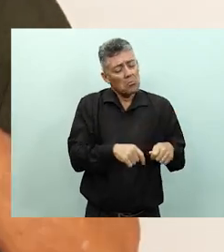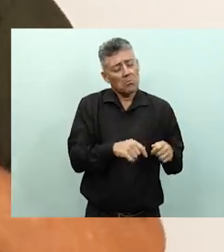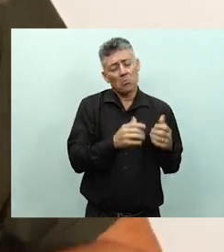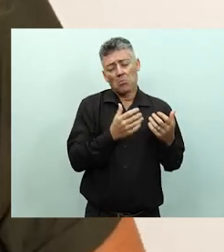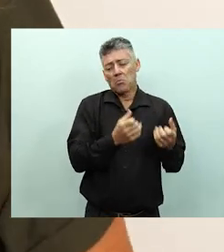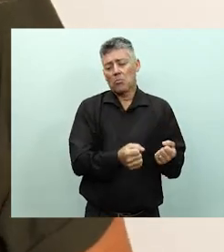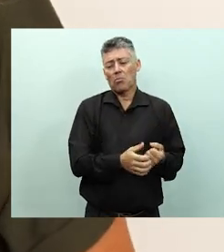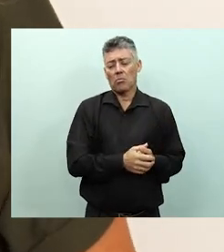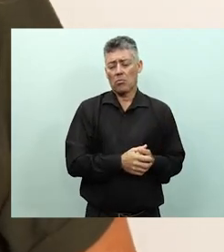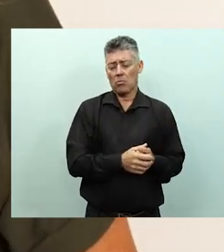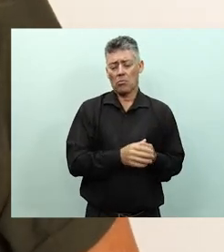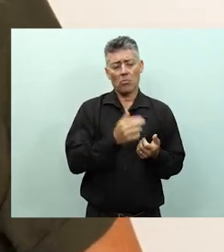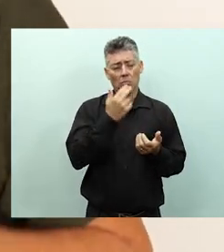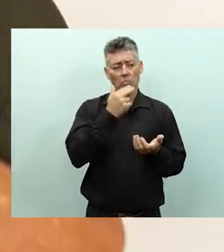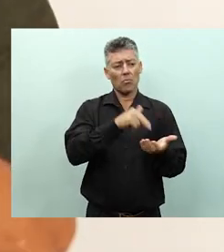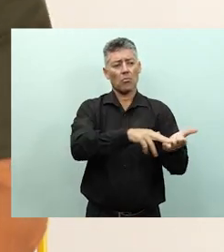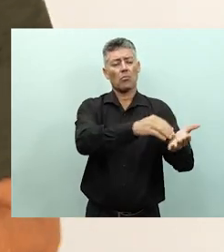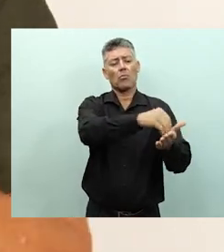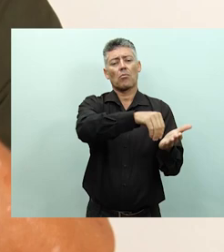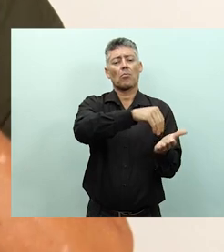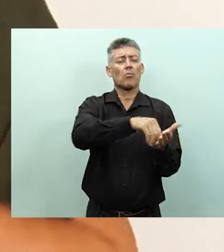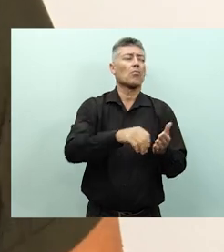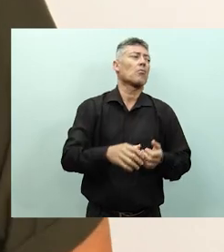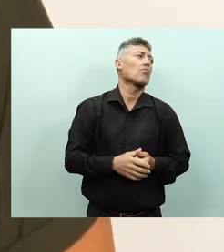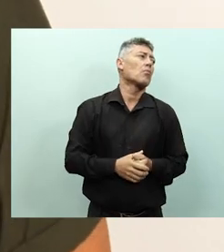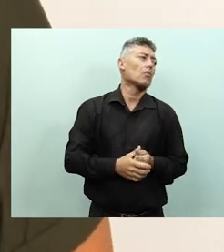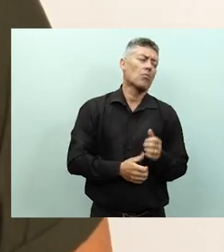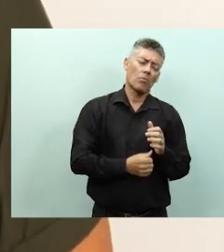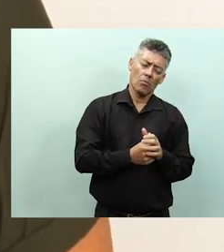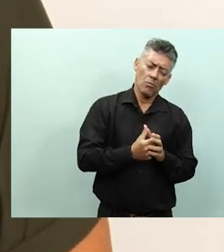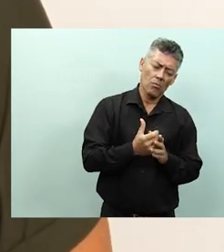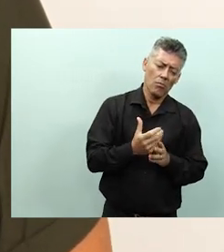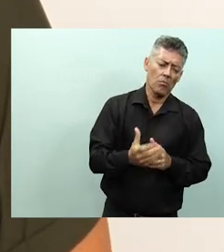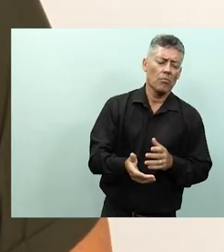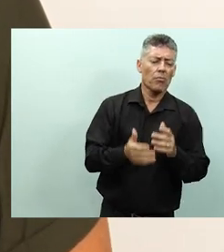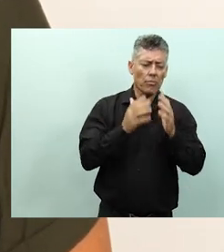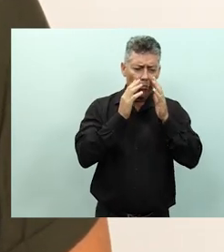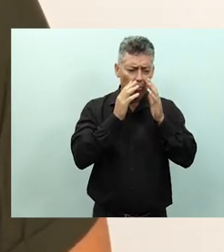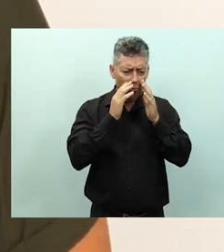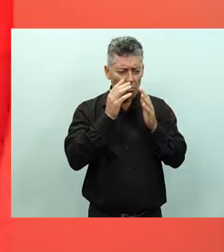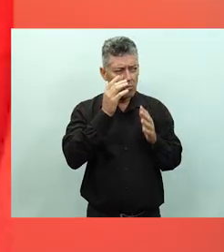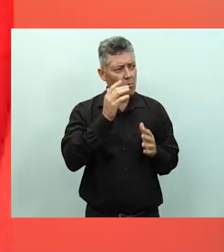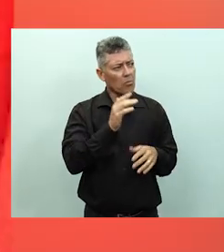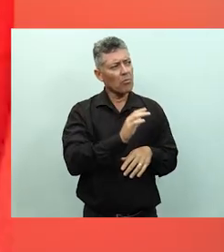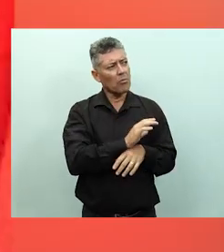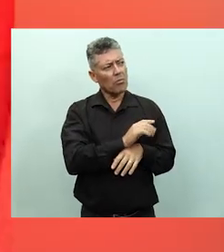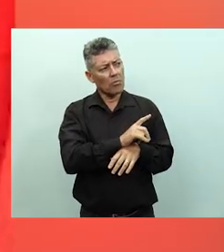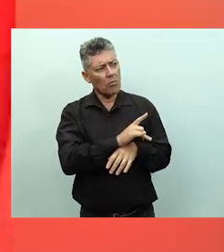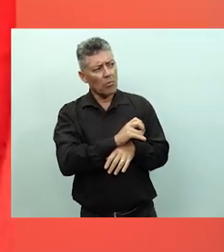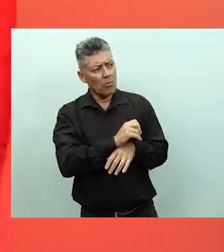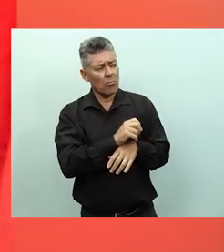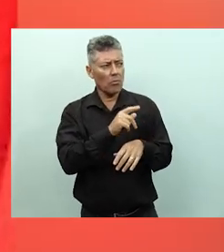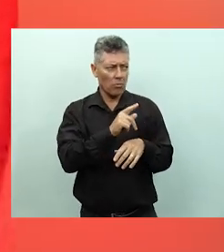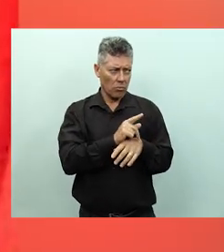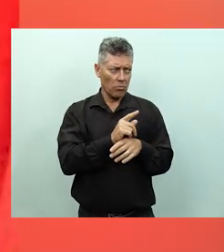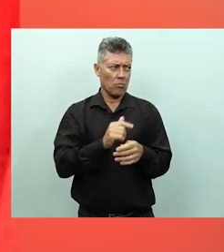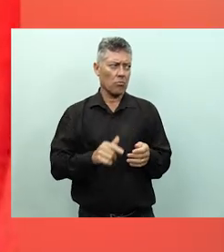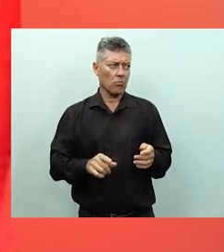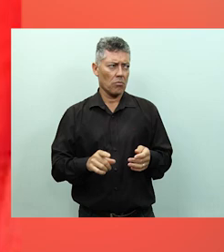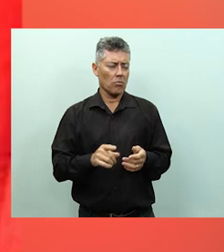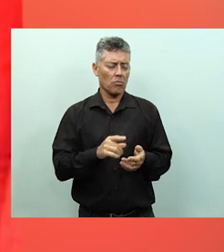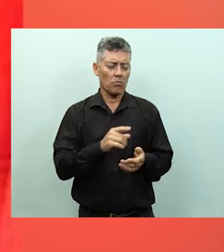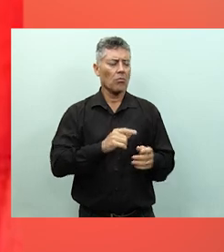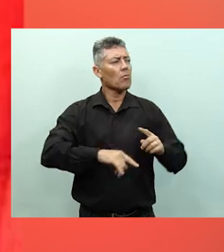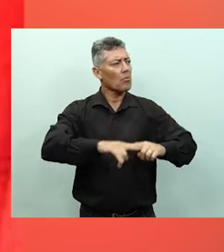daquilo que era possível ser atendido e encaminhava para os secretários. Muita gente ela atendeu assim. Cláudio Porpino, ex-secretário